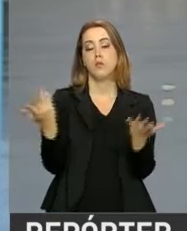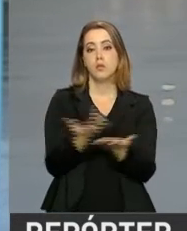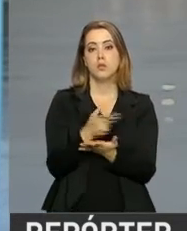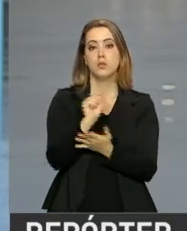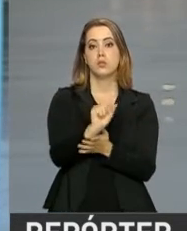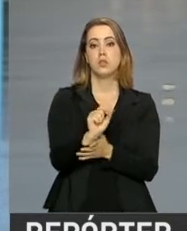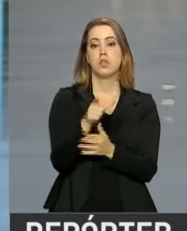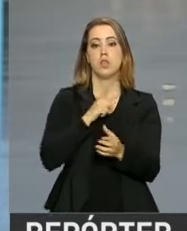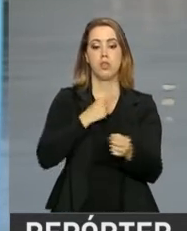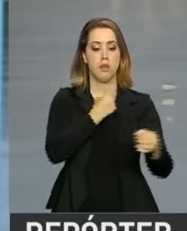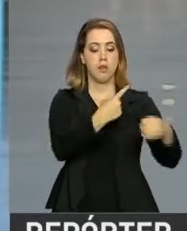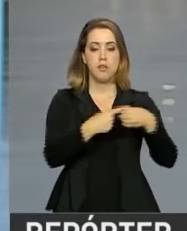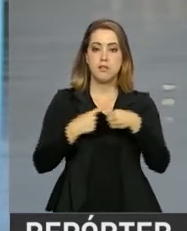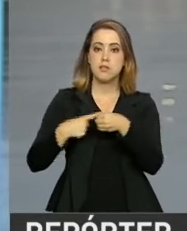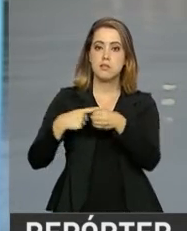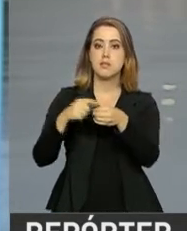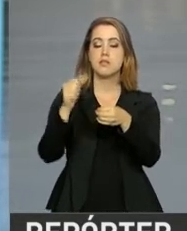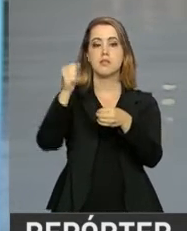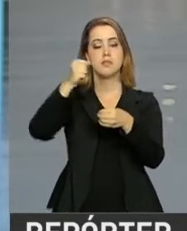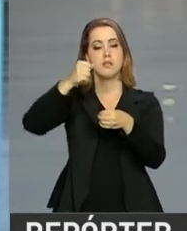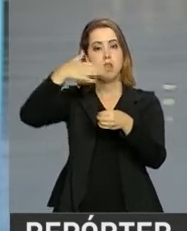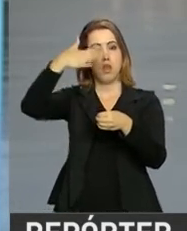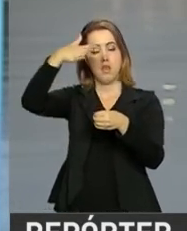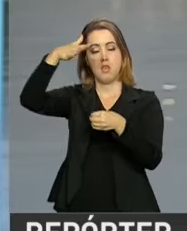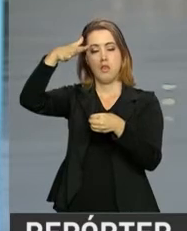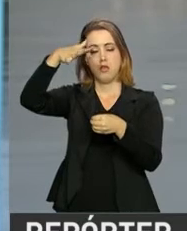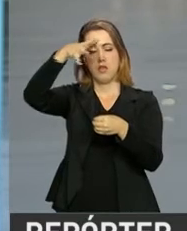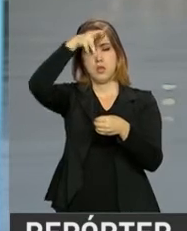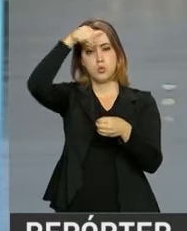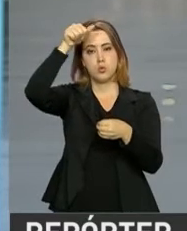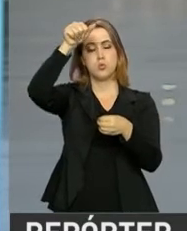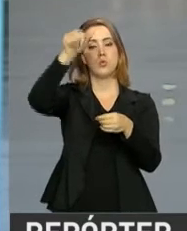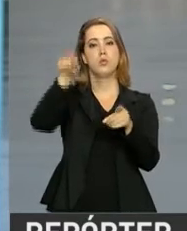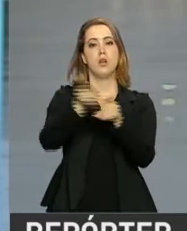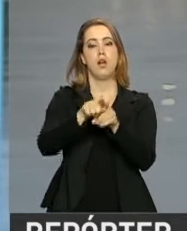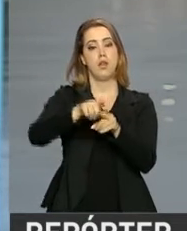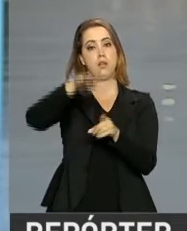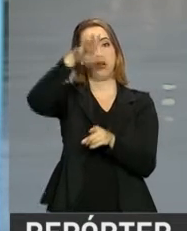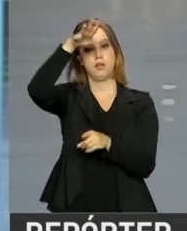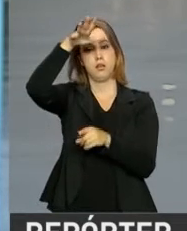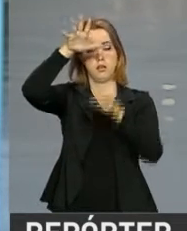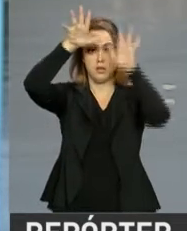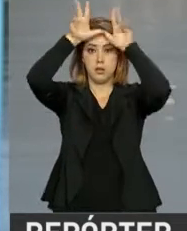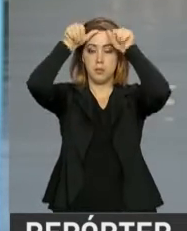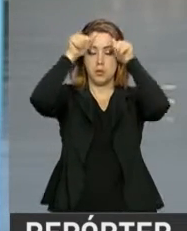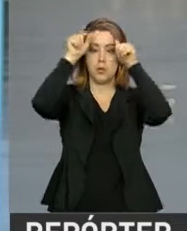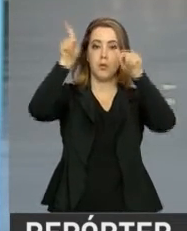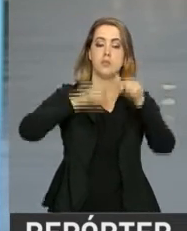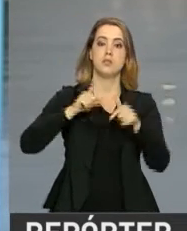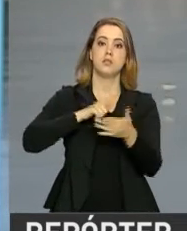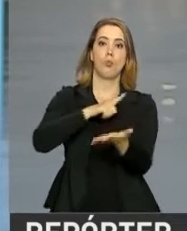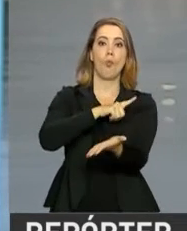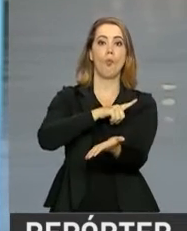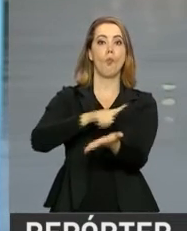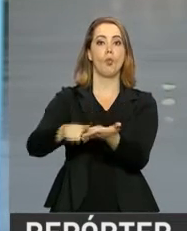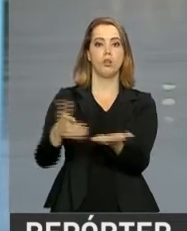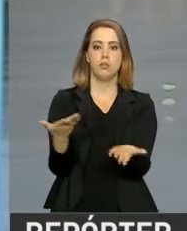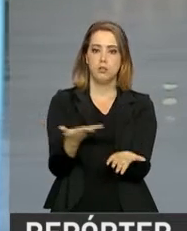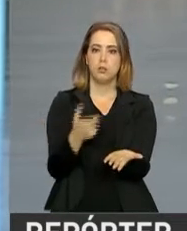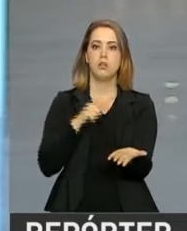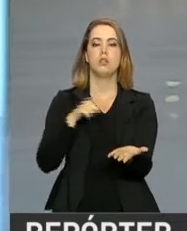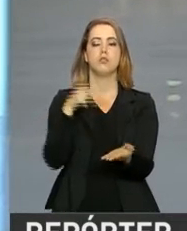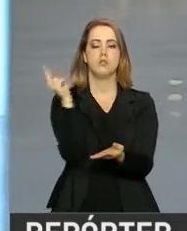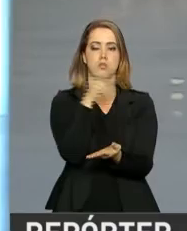alguns municípios do acre e do amazonas estão enfrentando a estiagem e já decretaram situação de